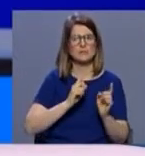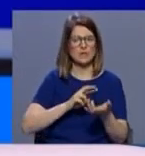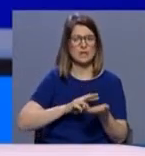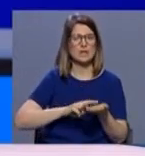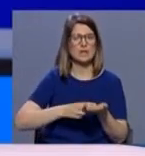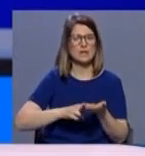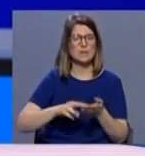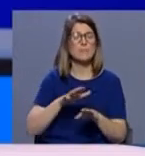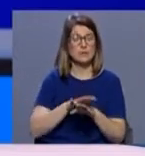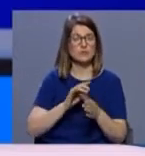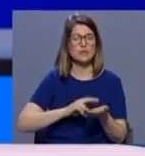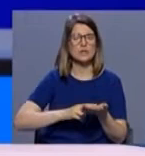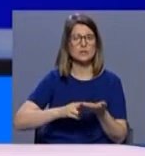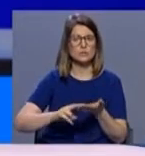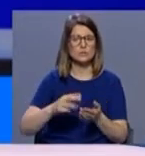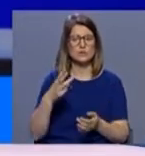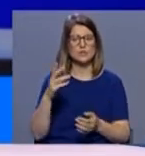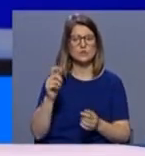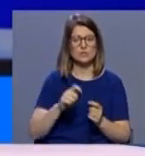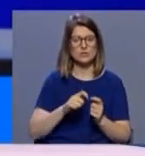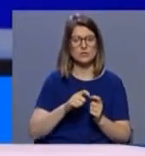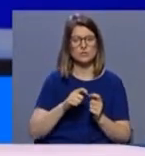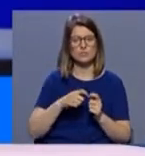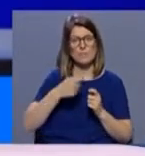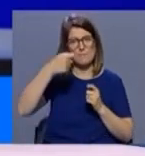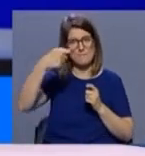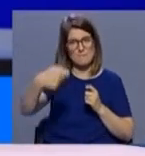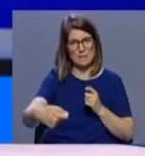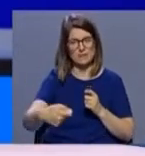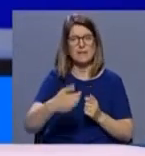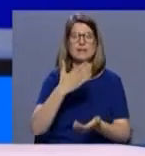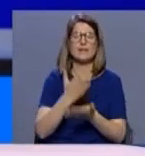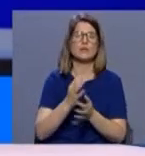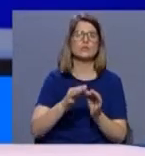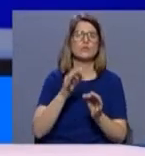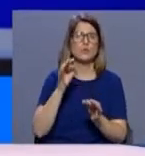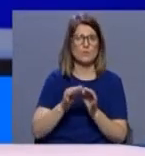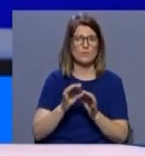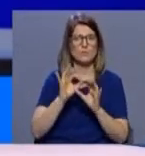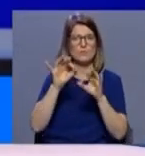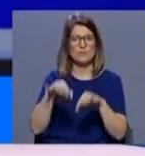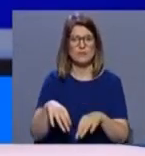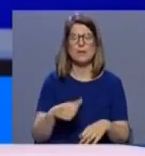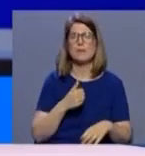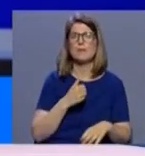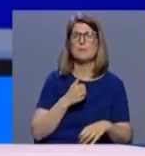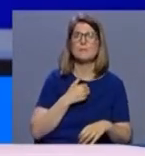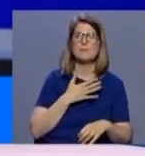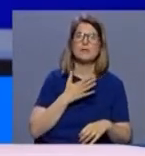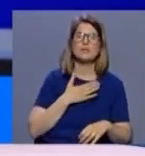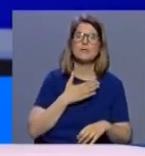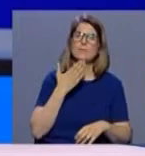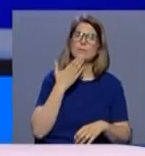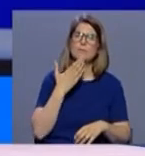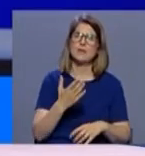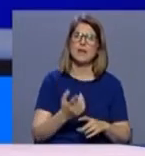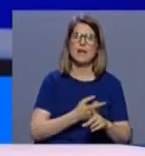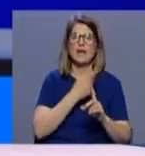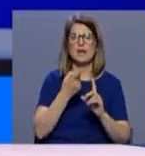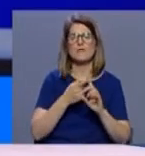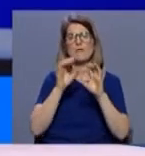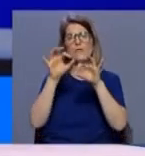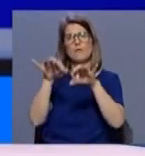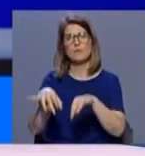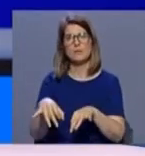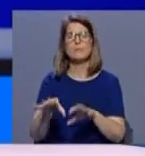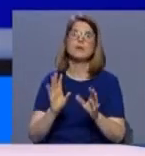3 meses, ou seja, até ao final de setembro. A APASA e as conserveiras pediam a isenção até ao final do ano, mas